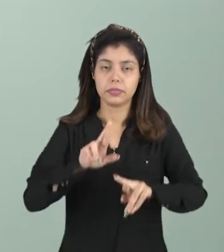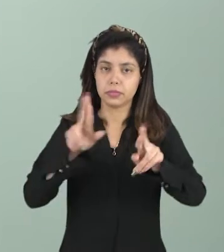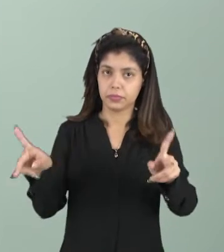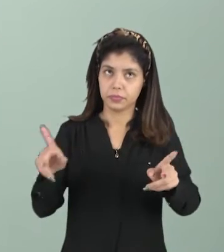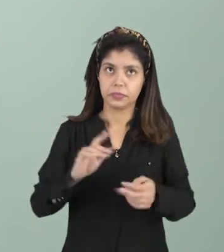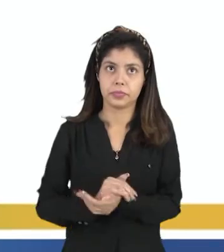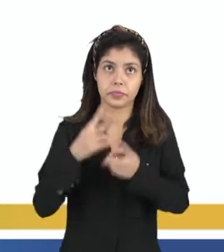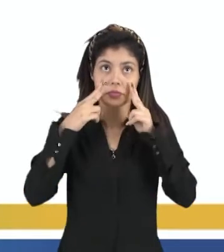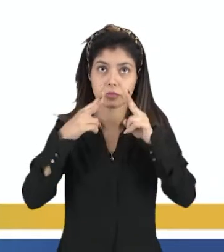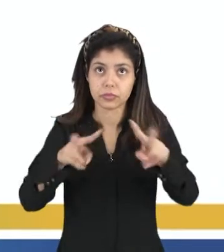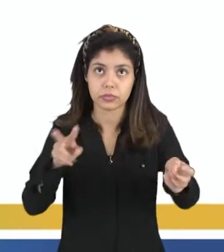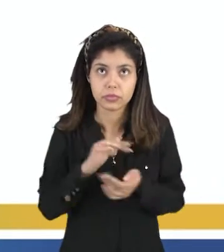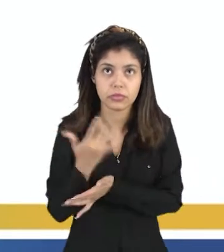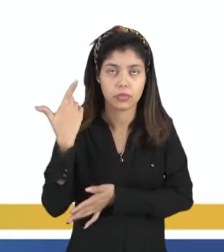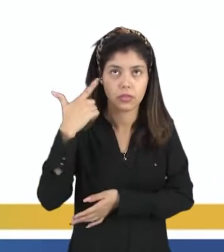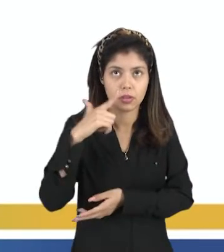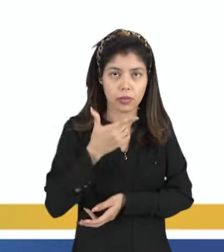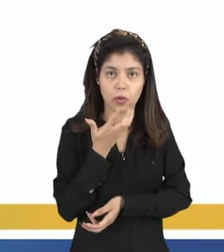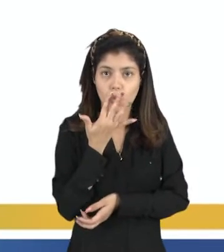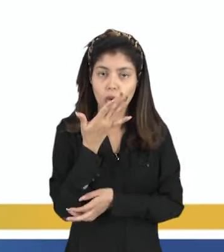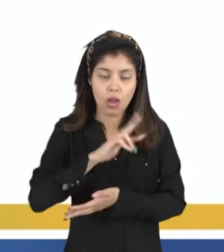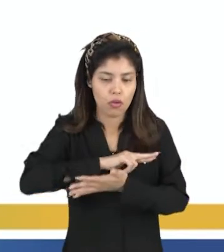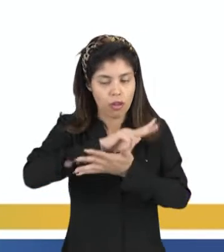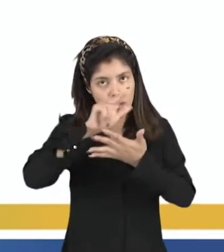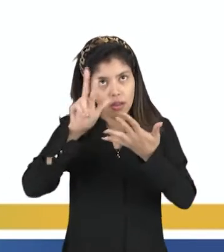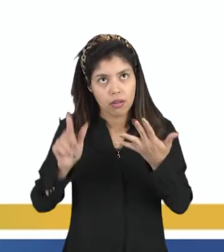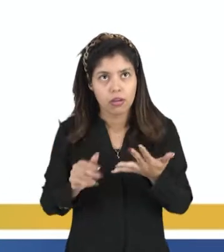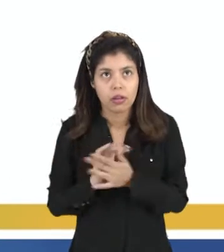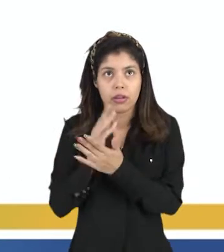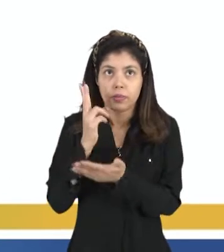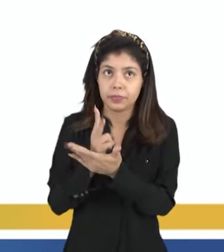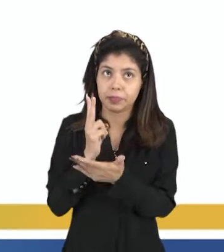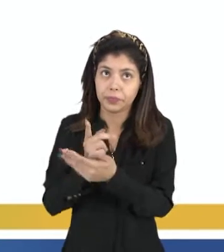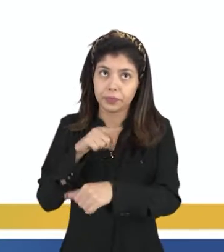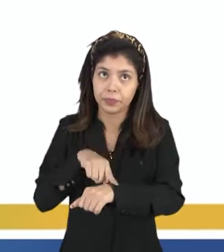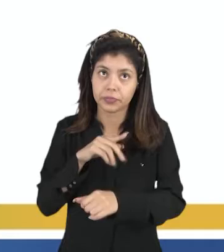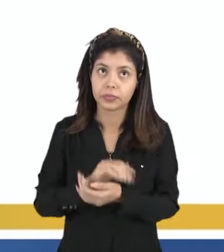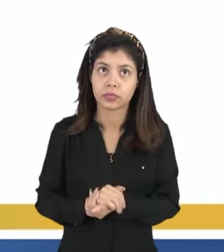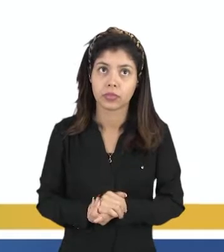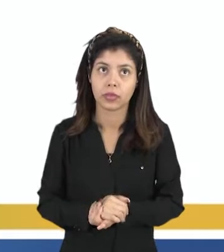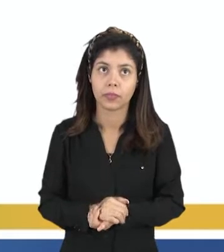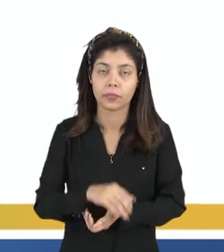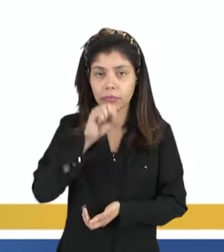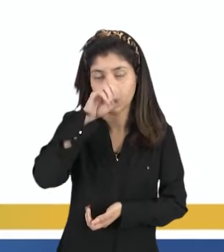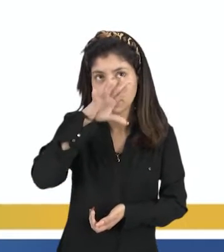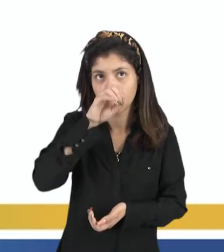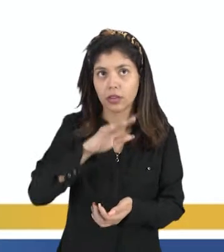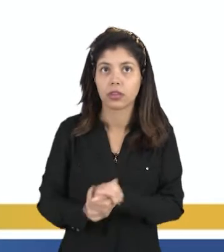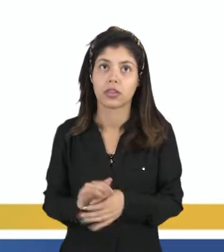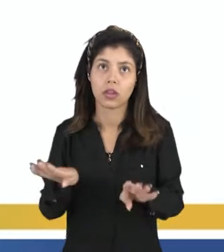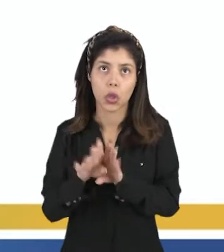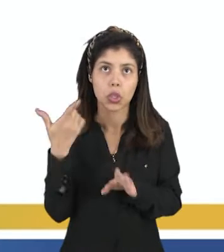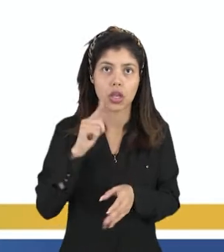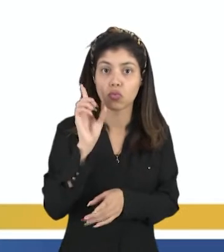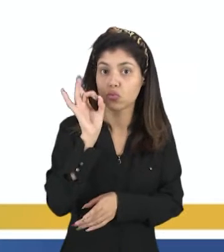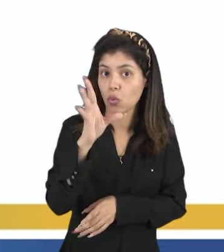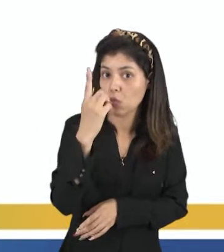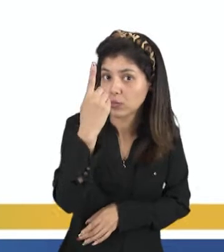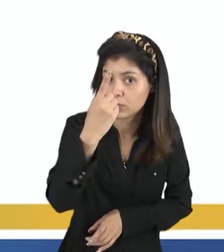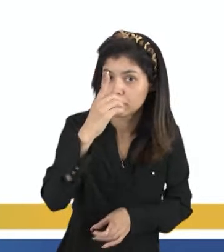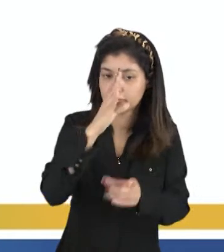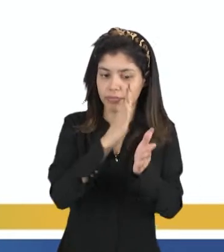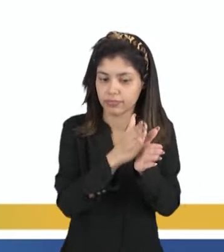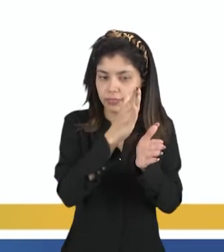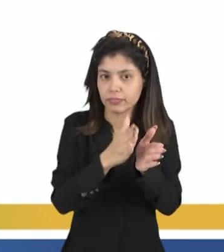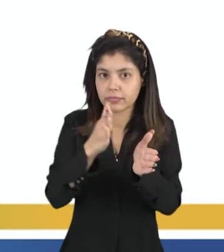Diferentemente da visão, que consegue notar, uma diversidade de cores ao mesmo tempo, o olfato ele é capaz de identificar apenas um odor de